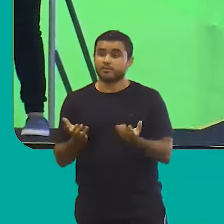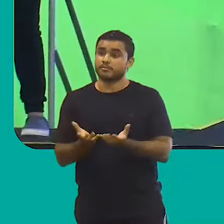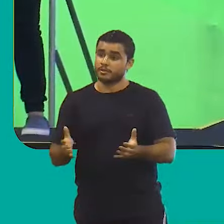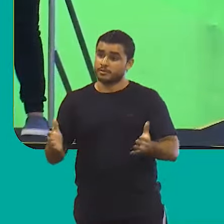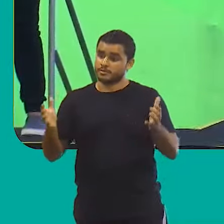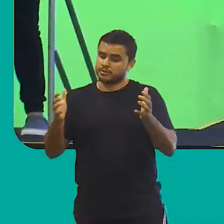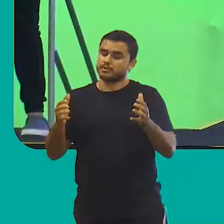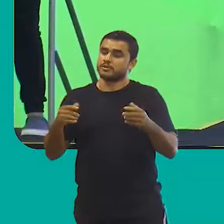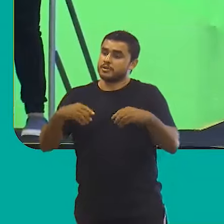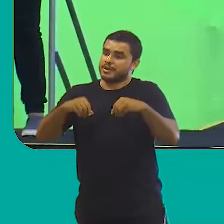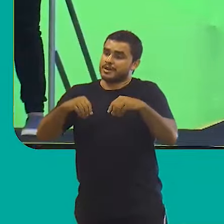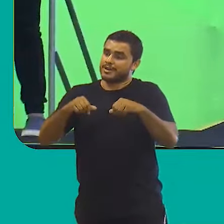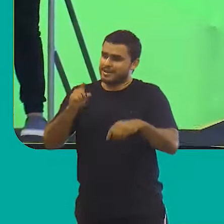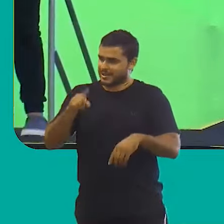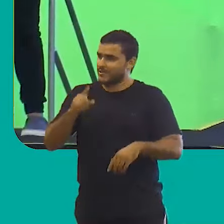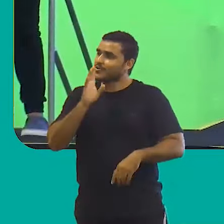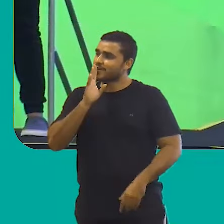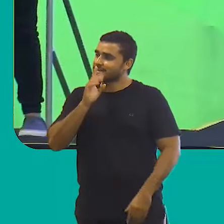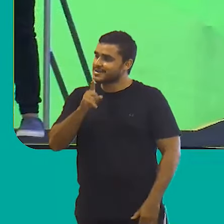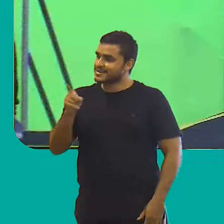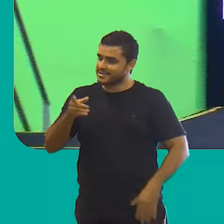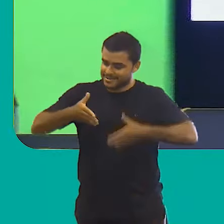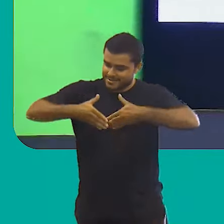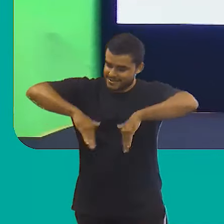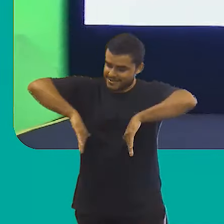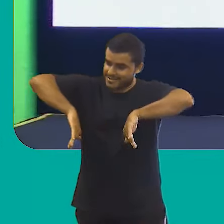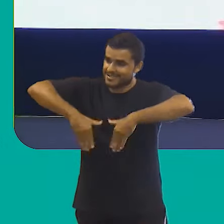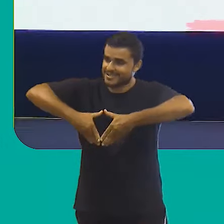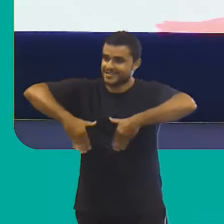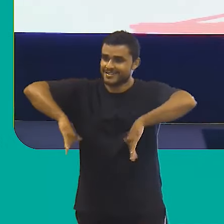barro. Venhamos e convenhamos. Voltando aqui.